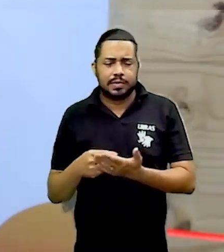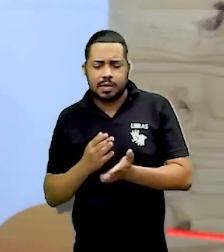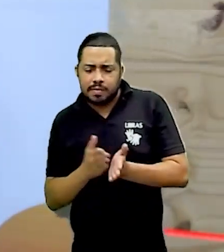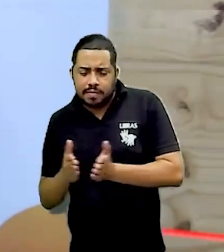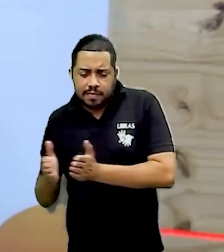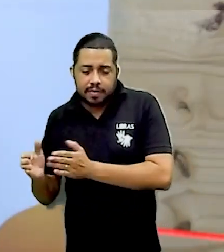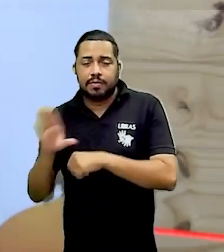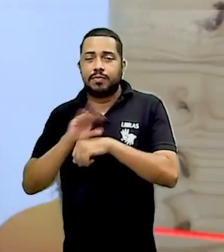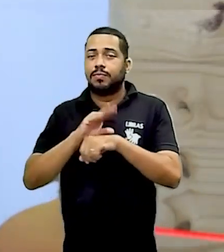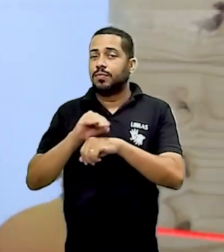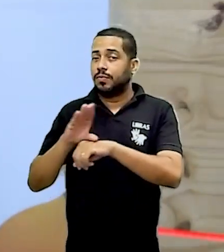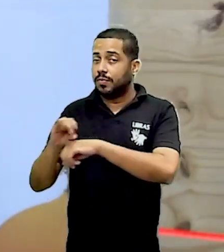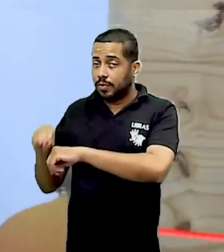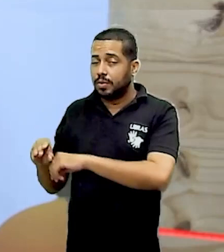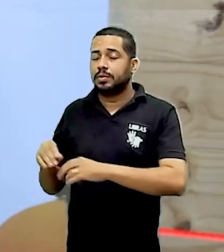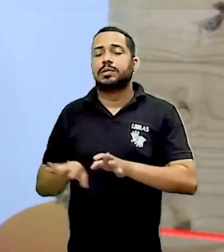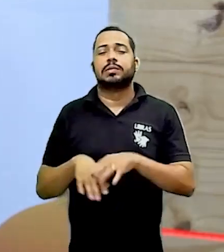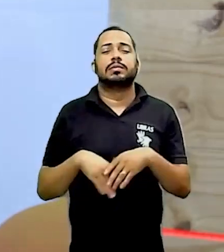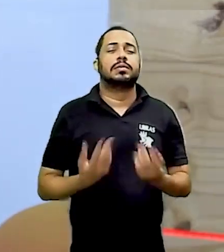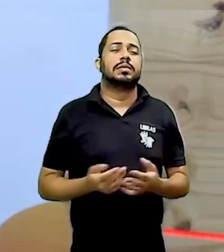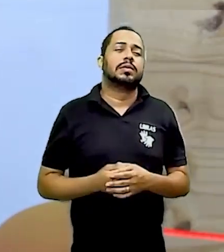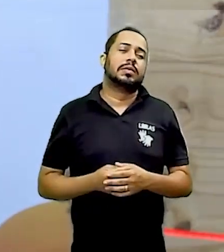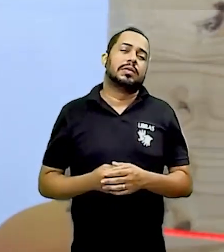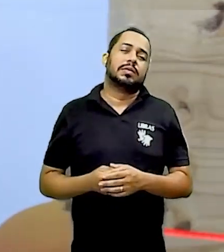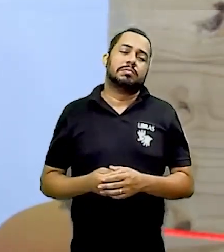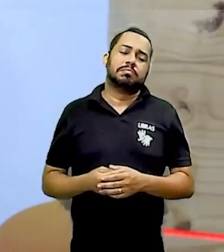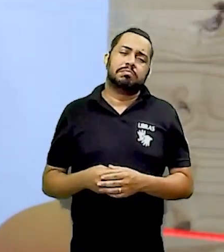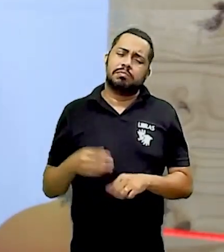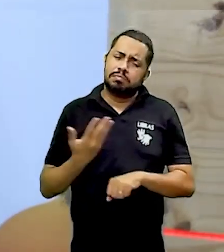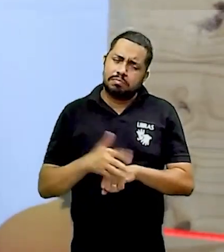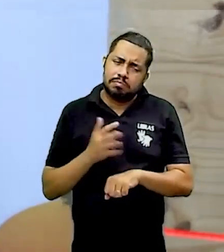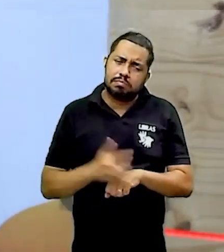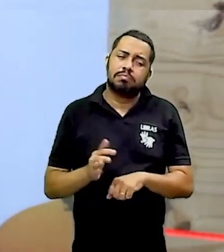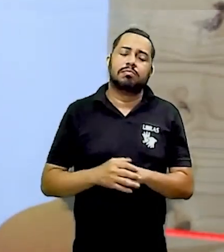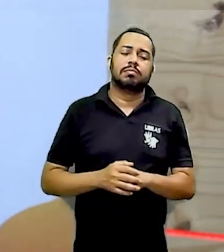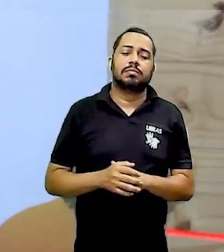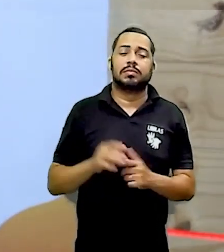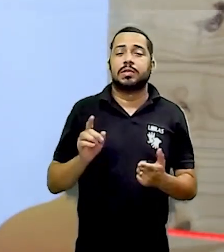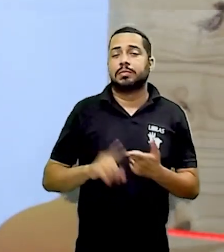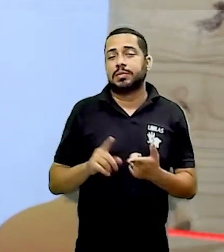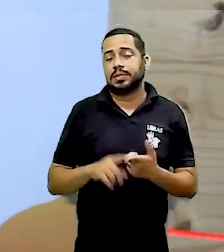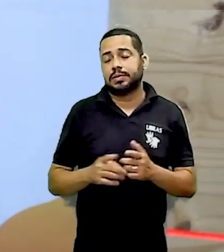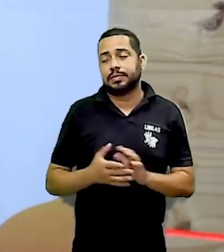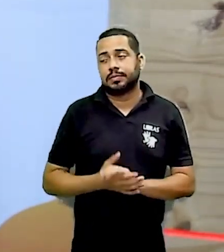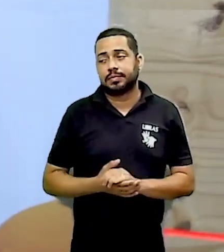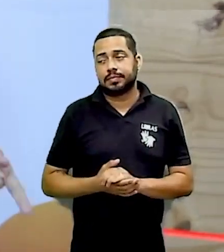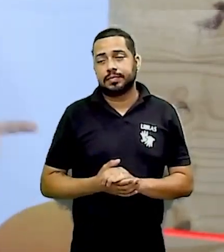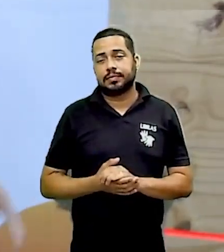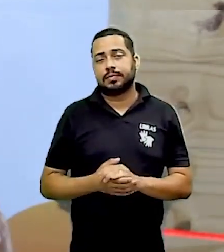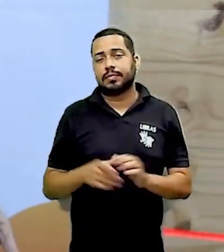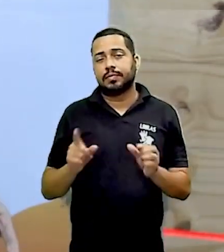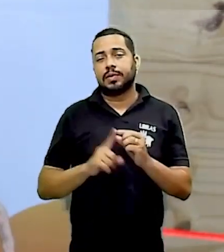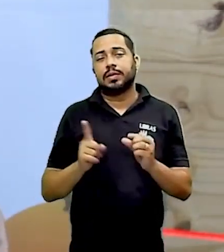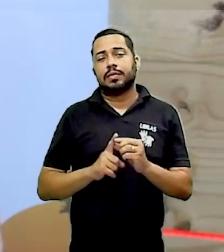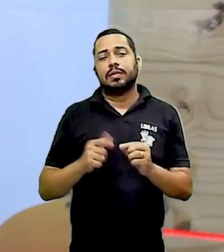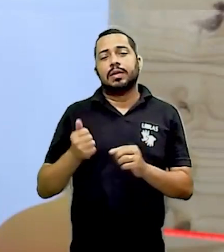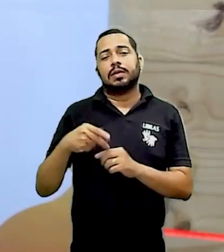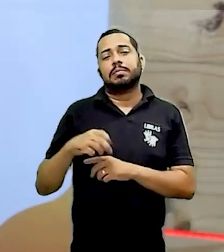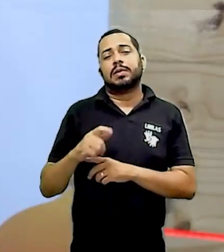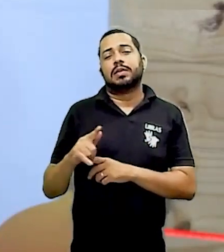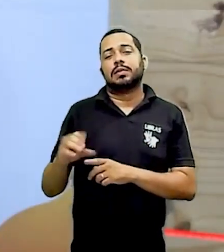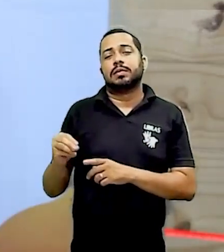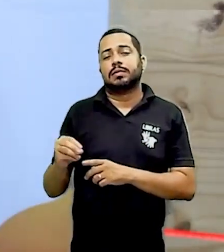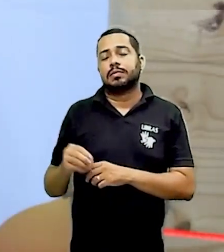sequência de fotos, simulações digitais mesmo. E a palavra animação, ela vem